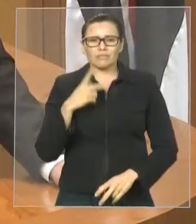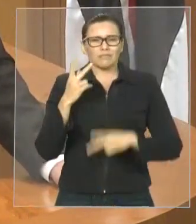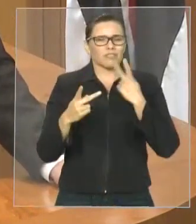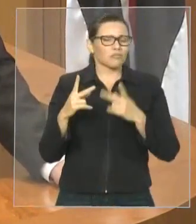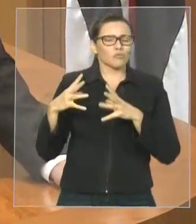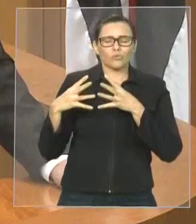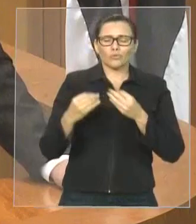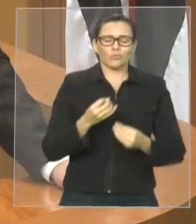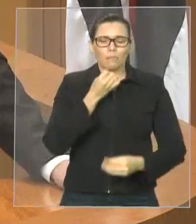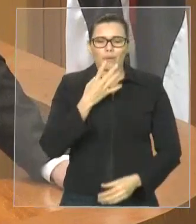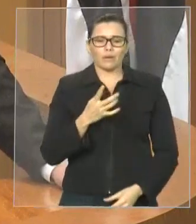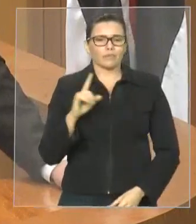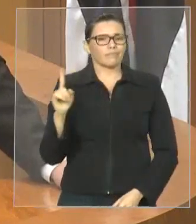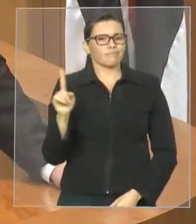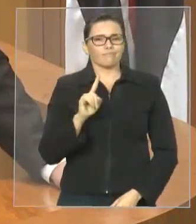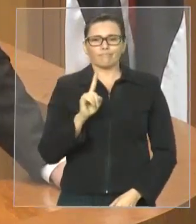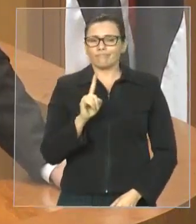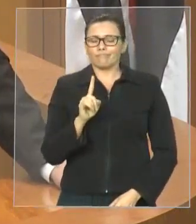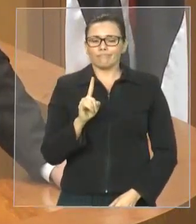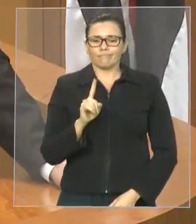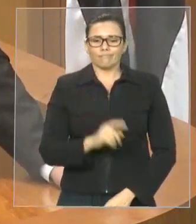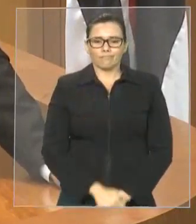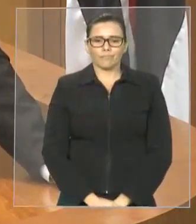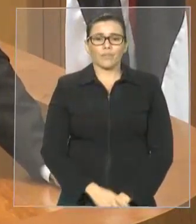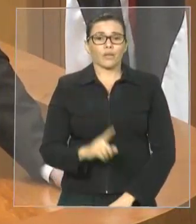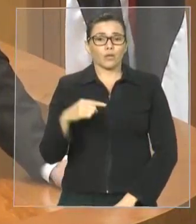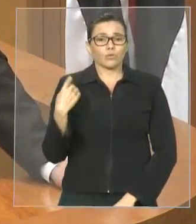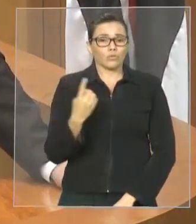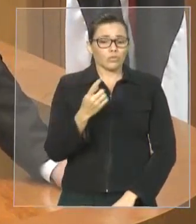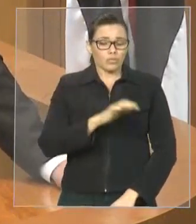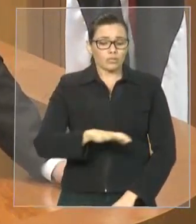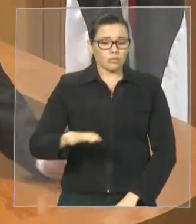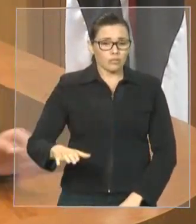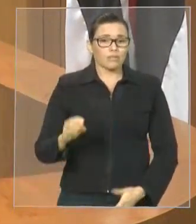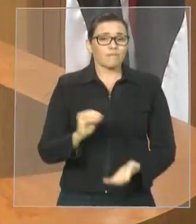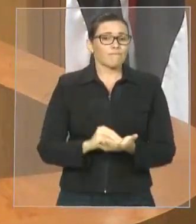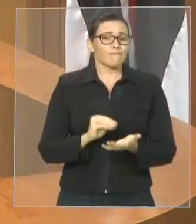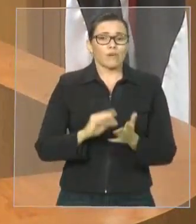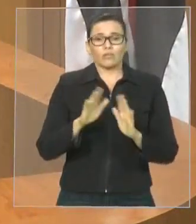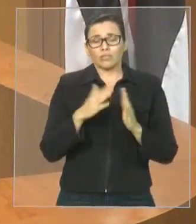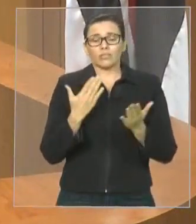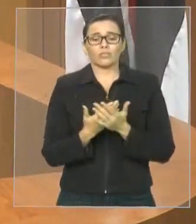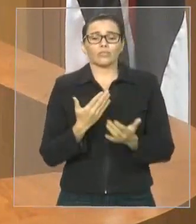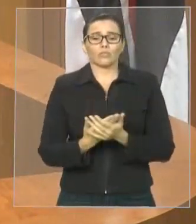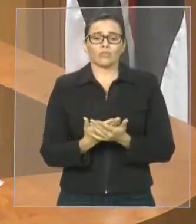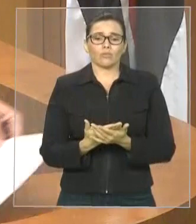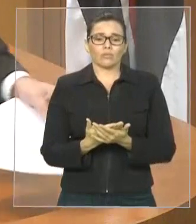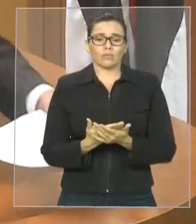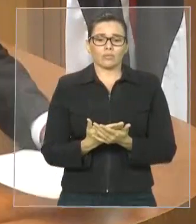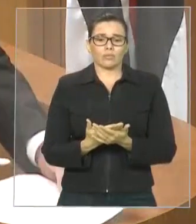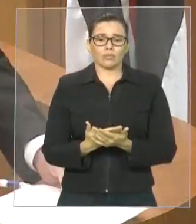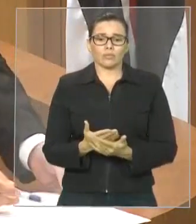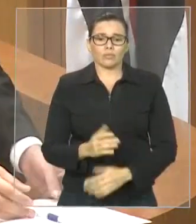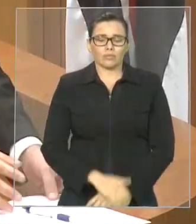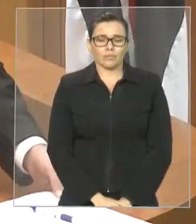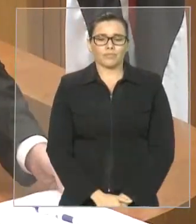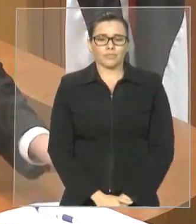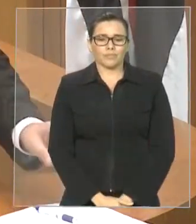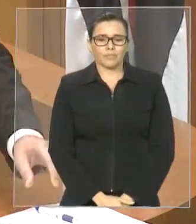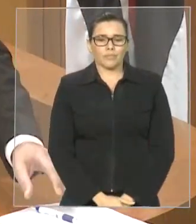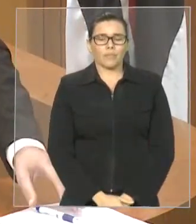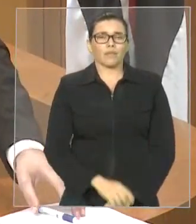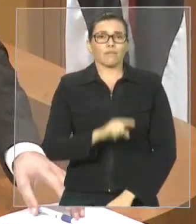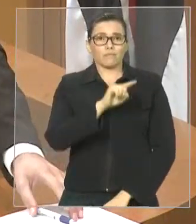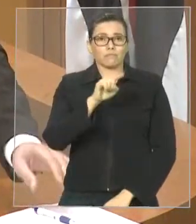por falta de condições e por não atender às reivindicações de vocês. E é nesse ponto que eu vou centrar, para poder finalizar o meu